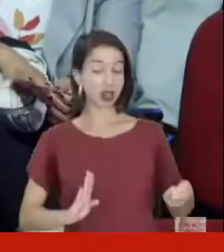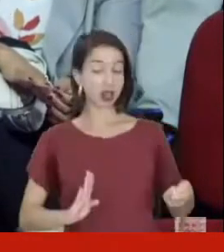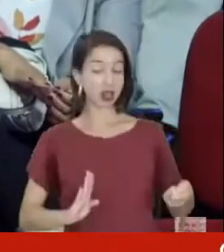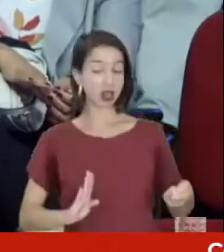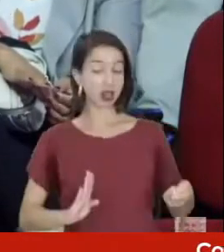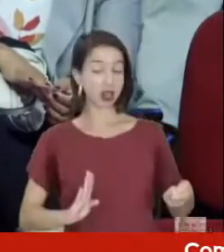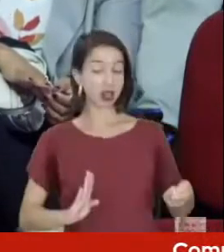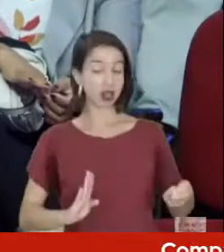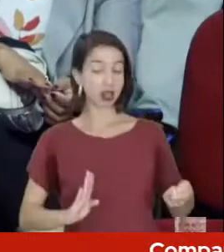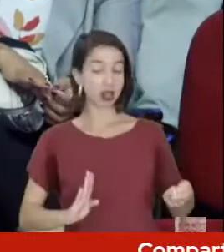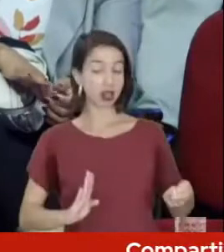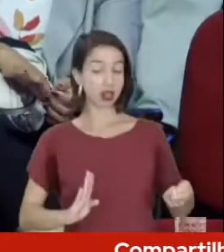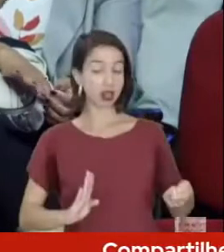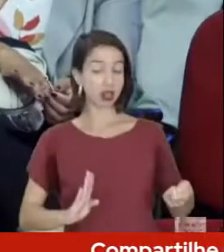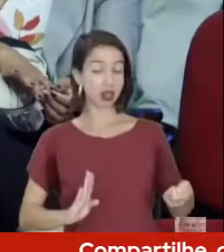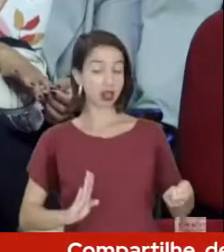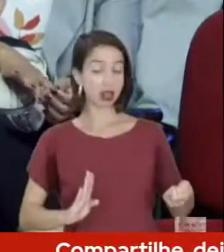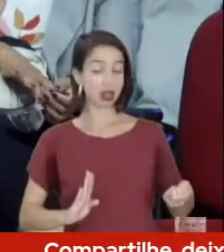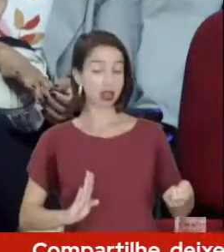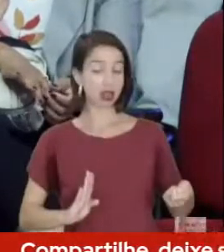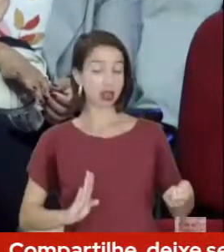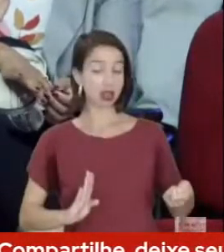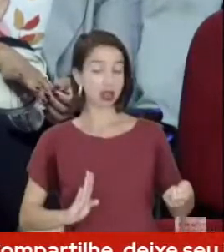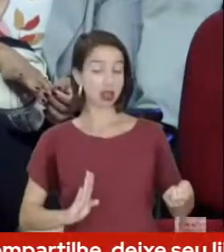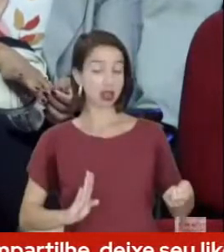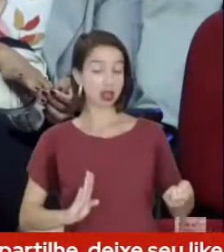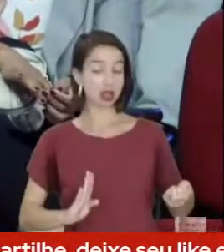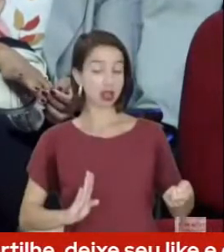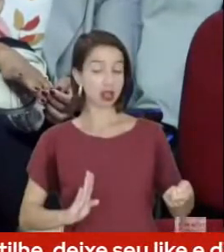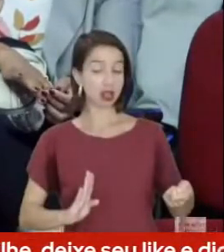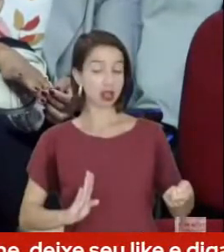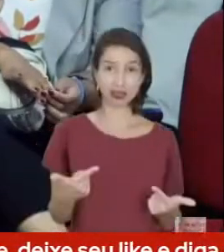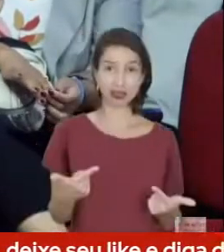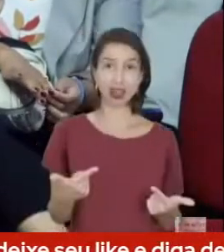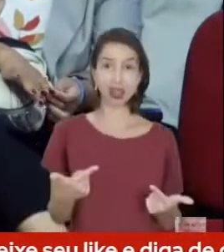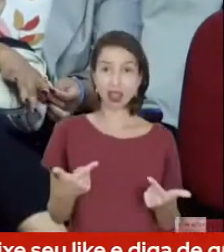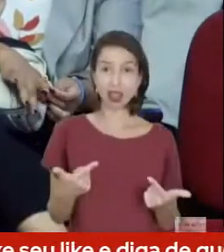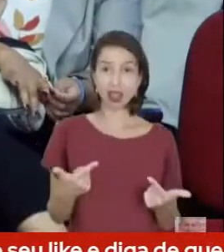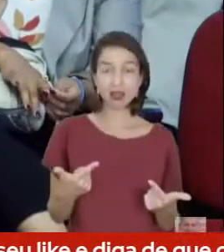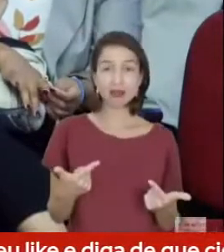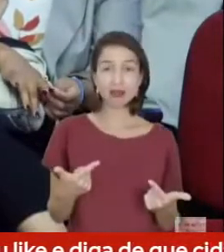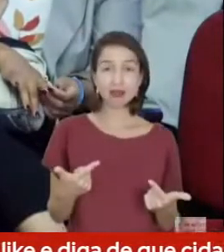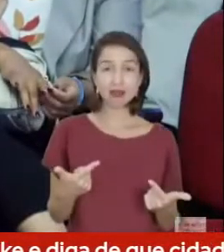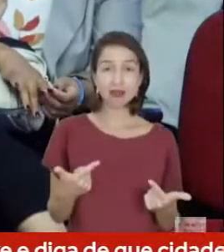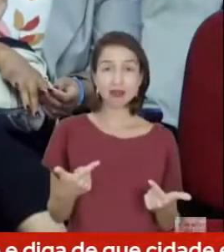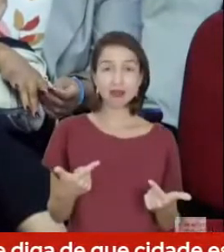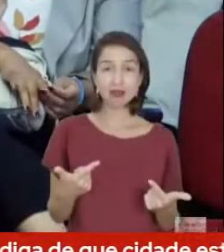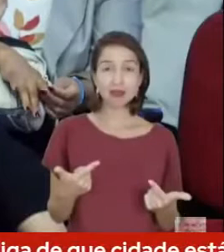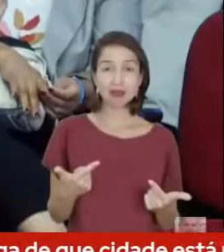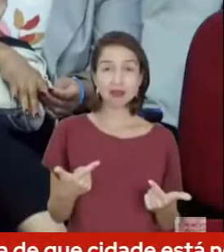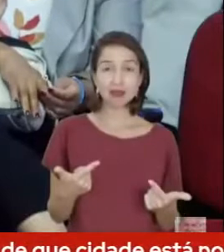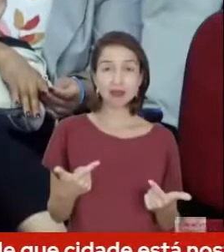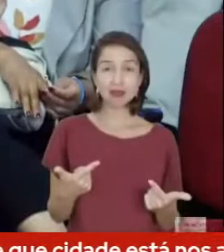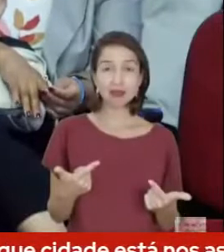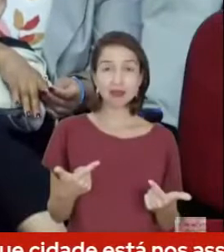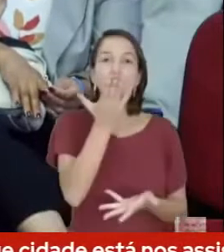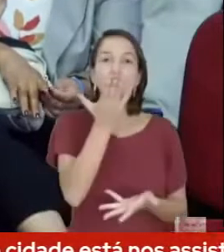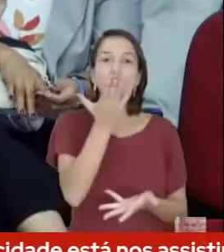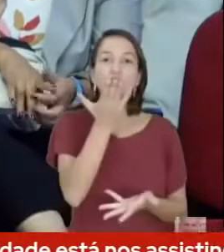condições de manter o nosso povo abastecido de alimentos. Um